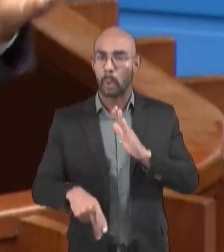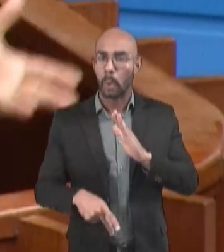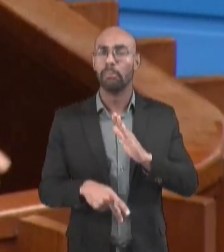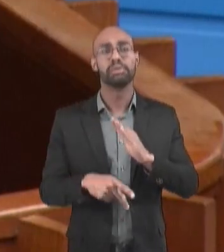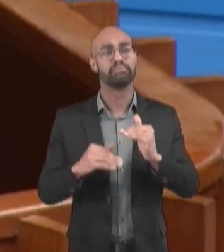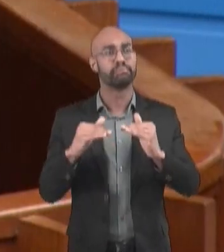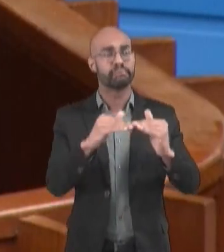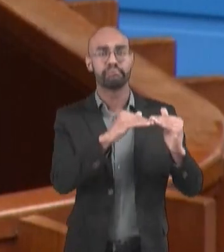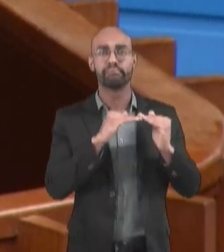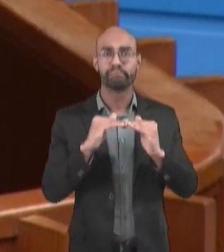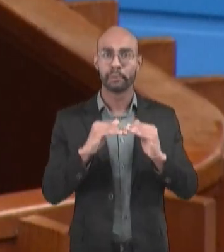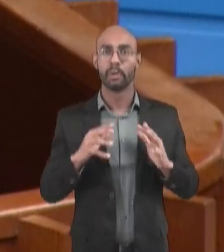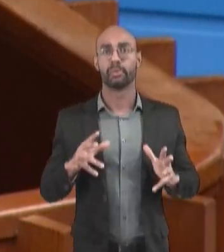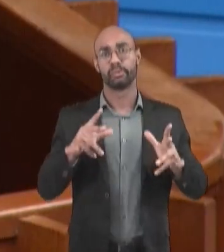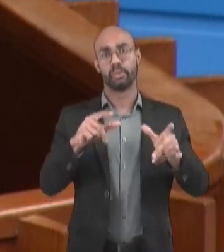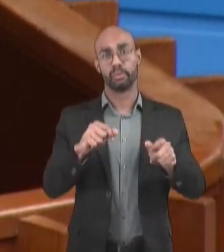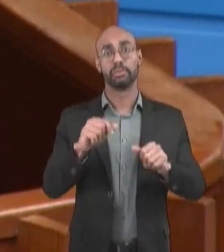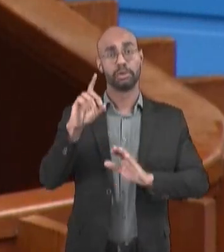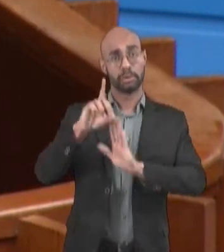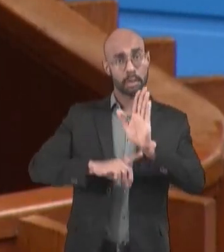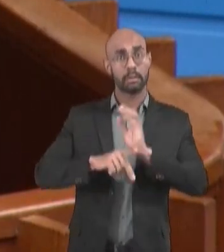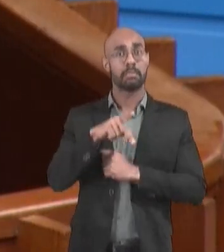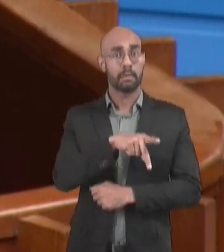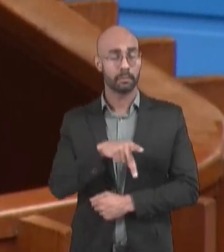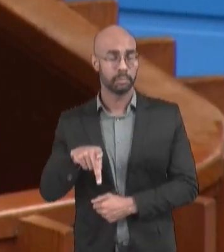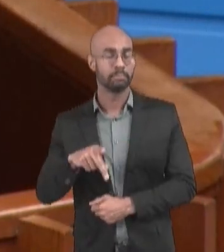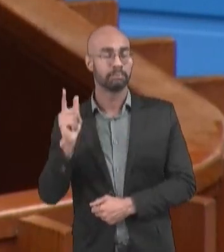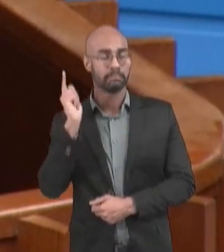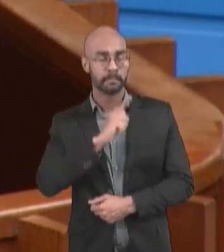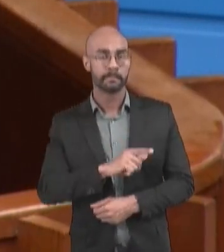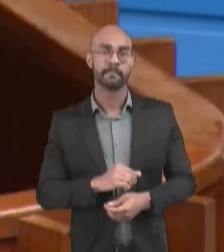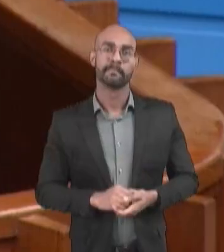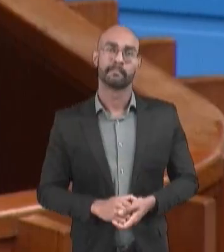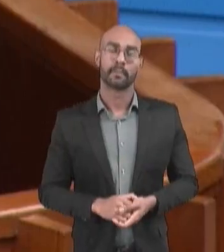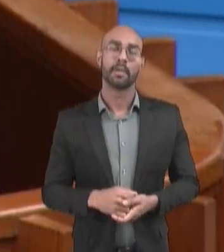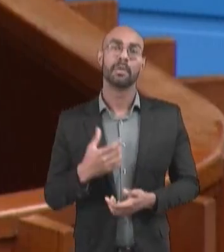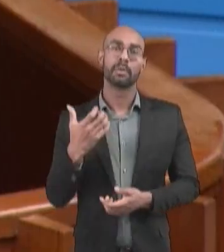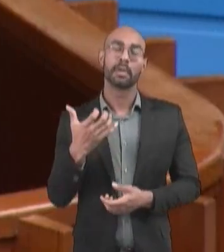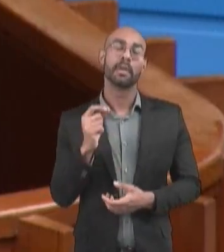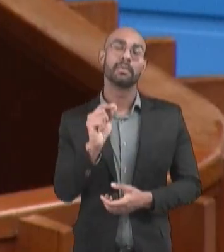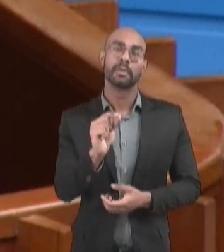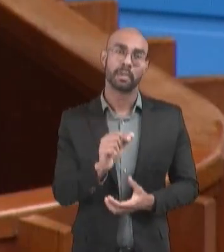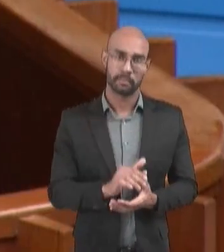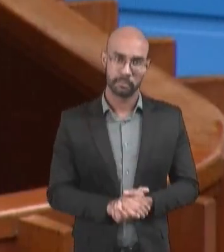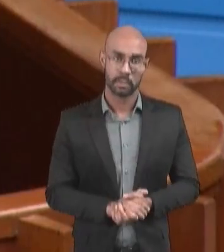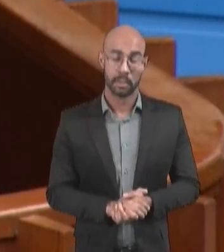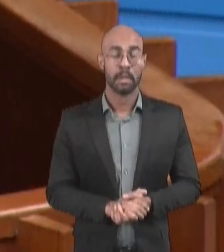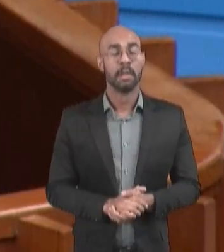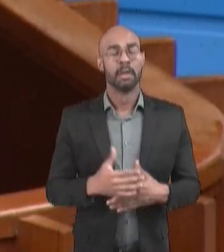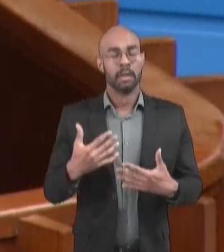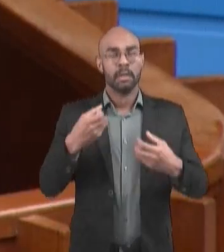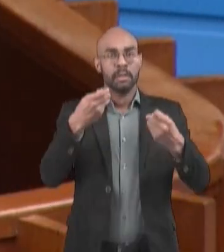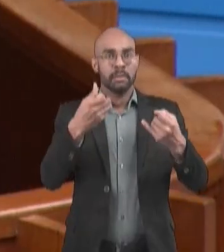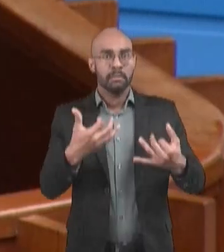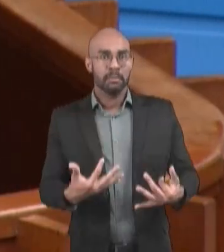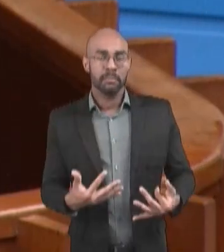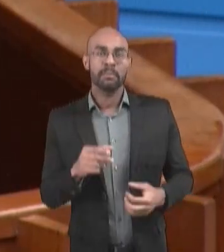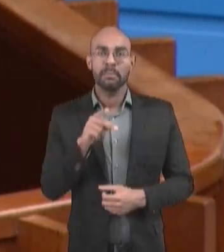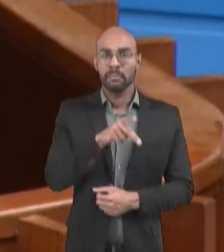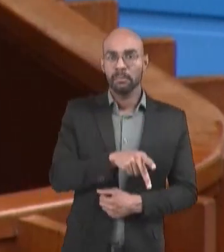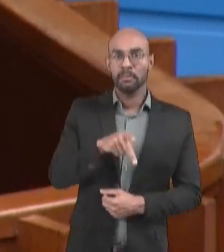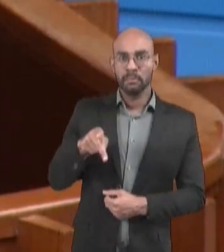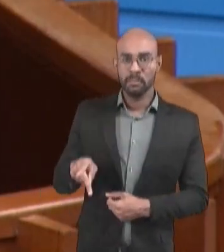simetria, né, e que todos os professores realmente tenham esse valor. Mas eu quero aqui, senhor presidente, em poucas palavras, dizer que